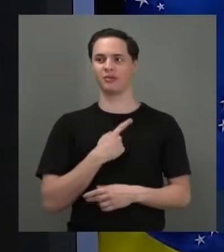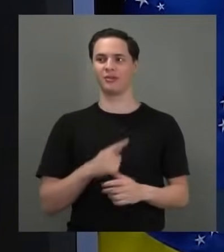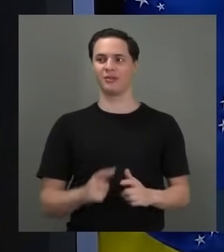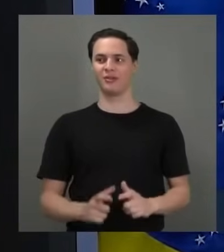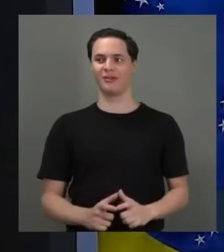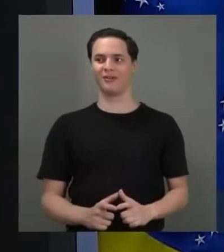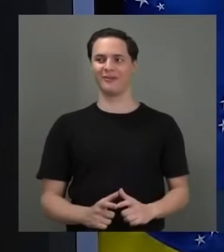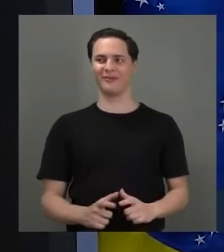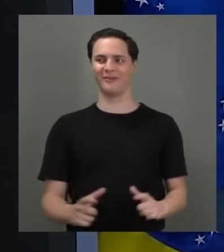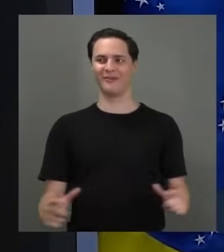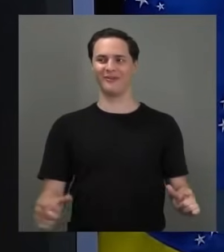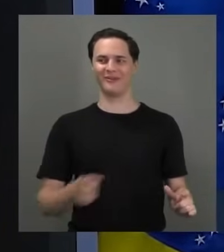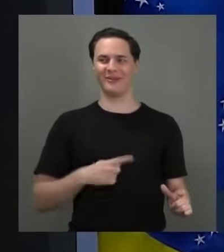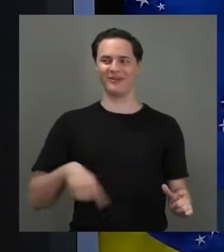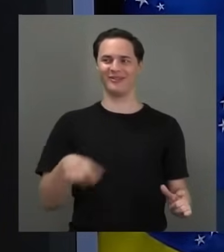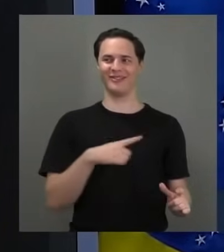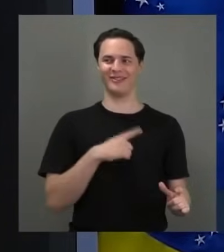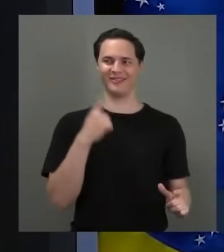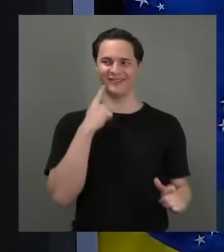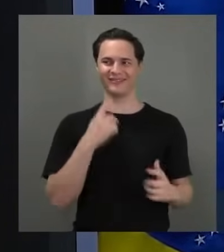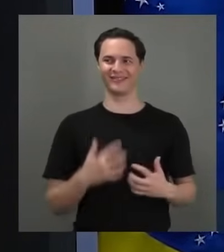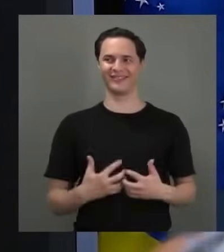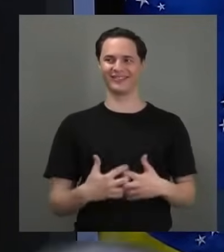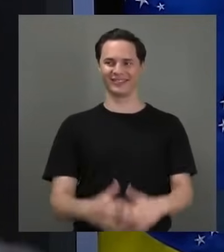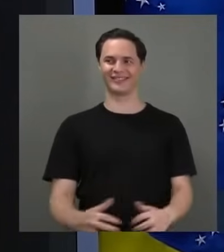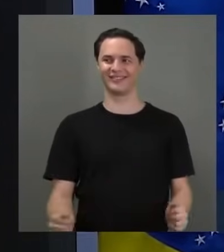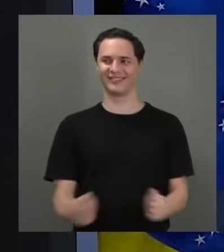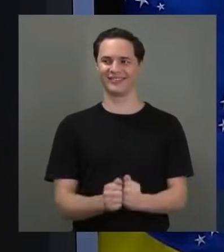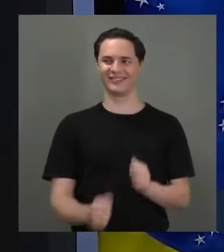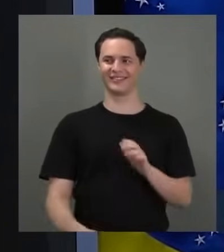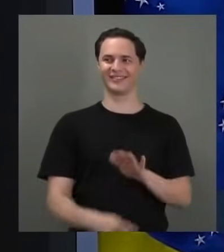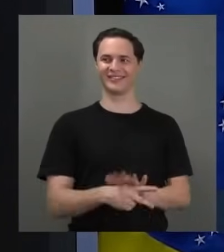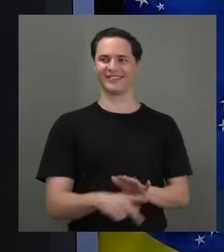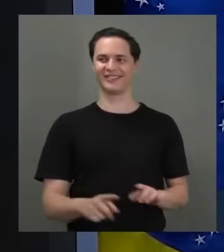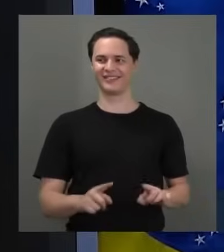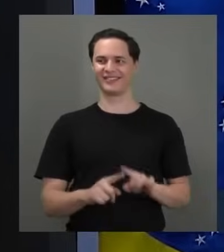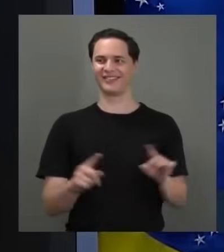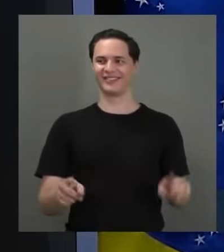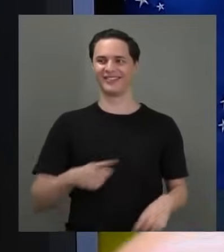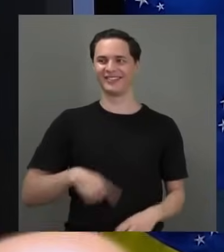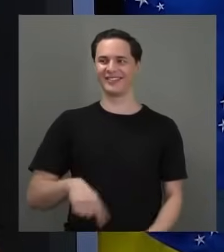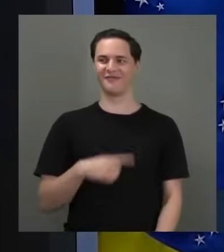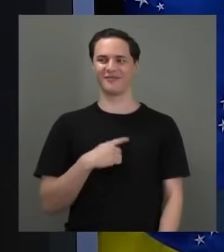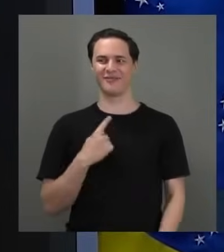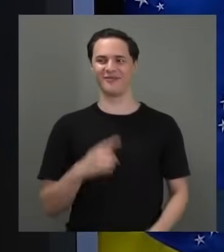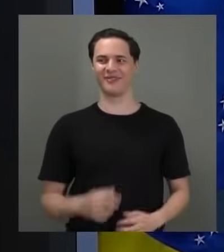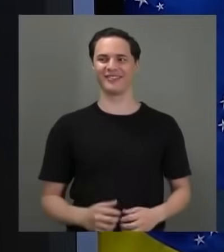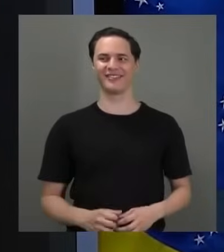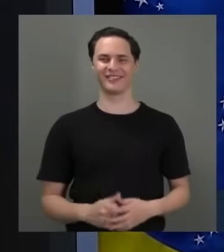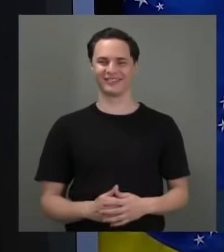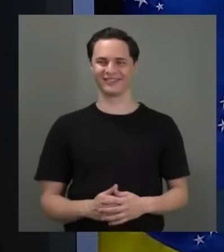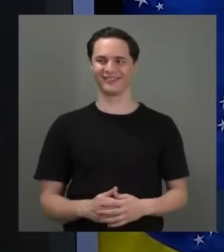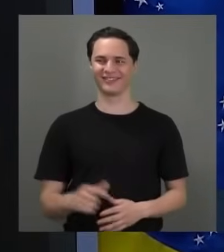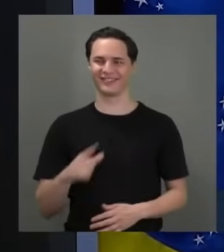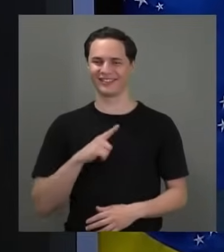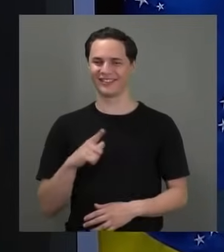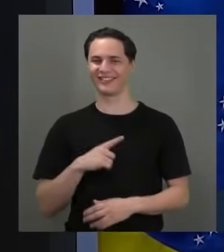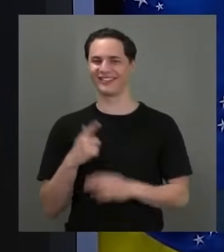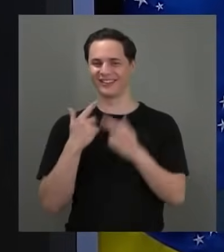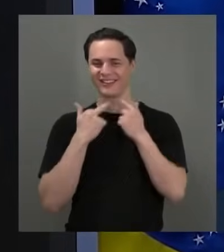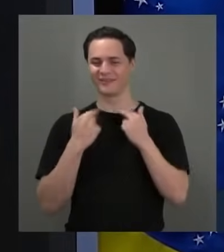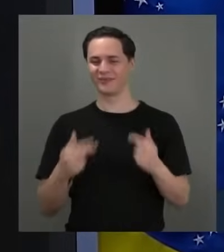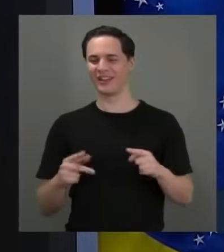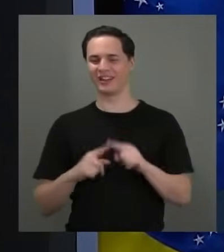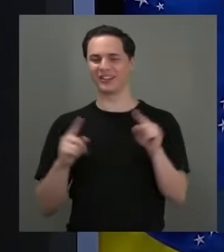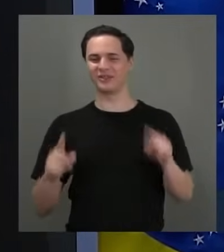essas complexidades e ainda corremos o risco de distorções e corremos o risco de injustiças com vários setores.